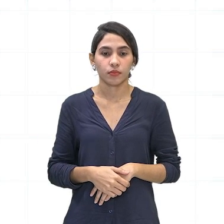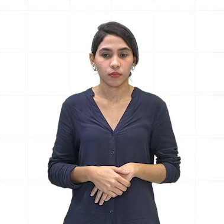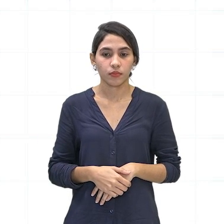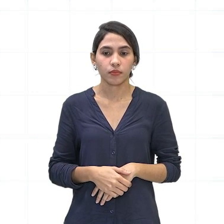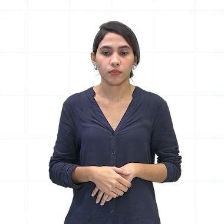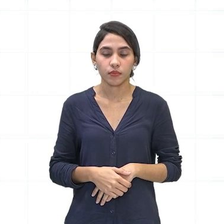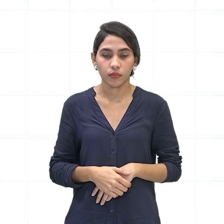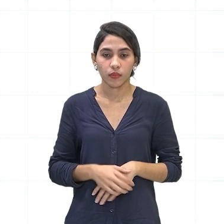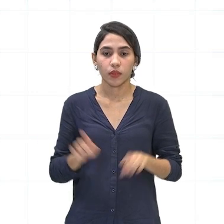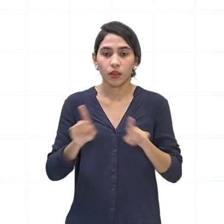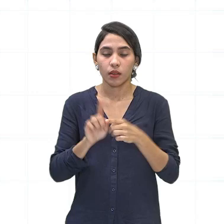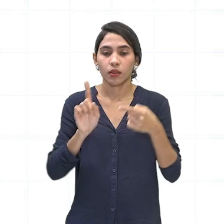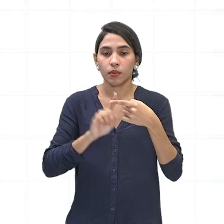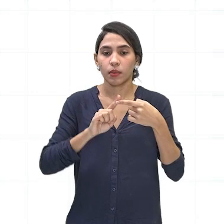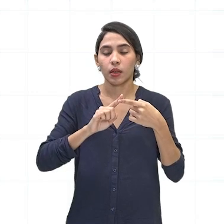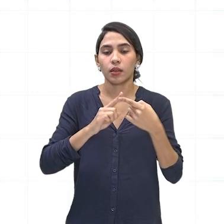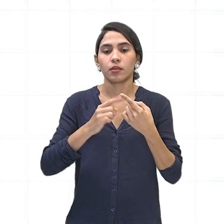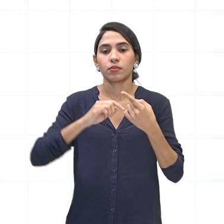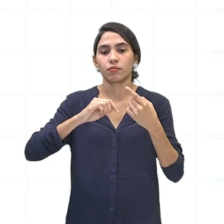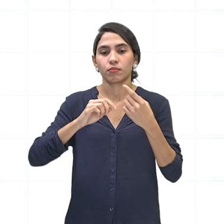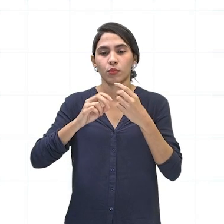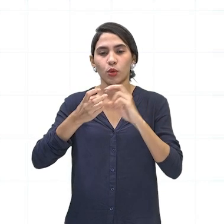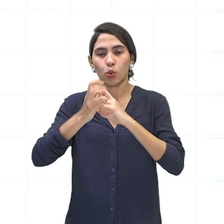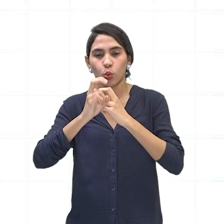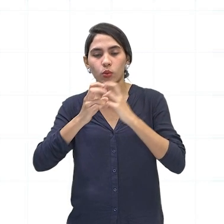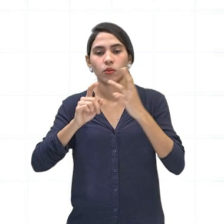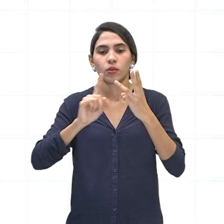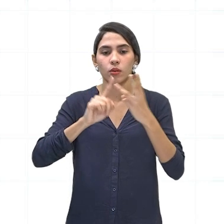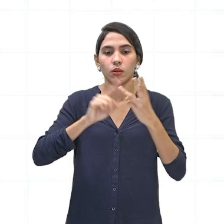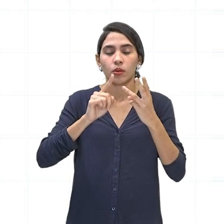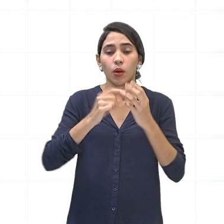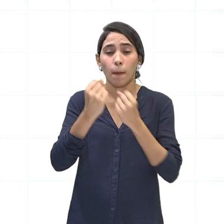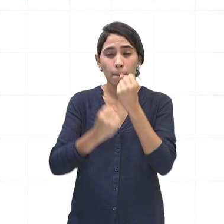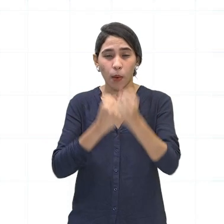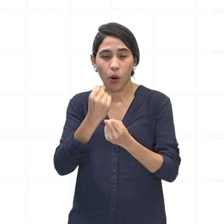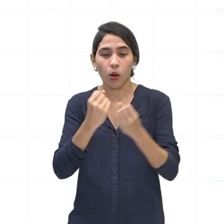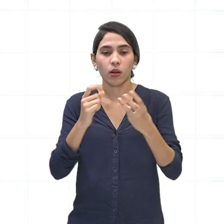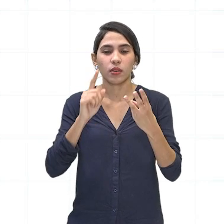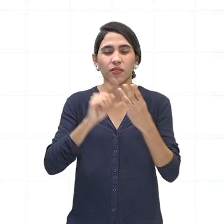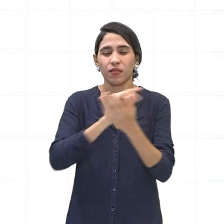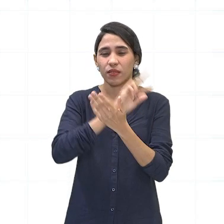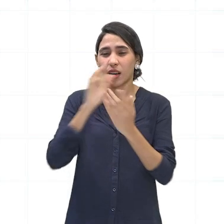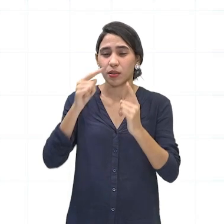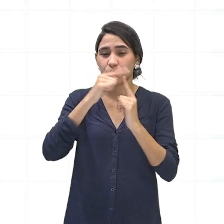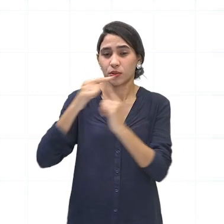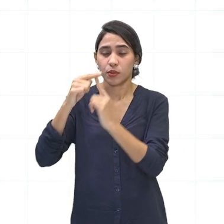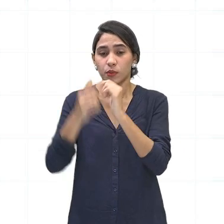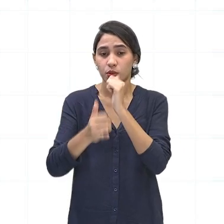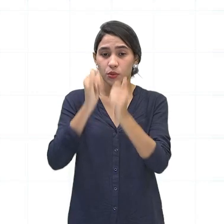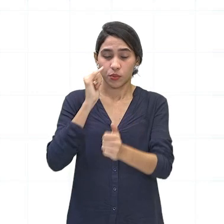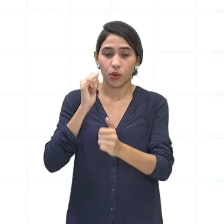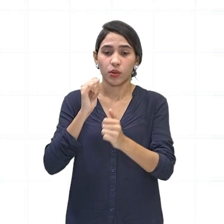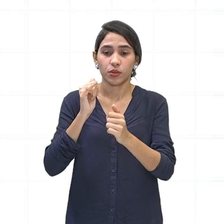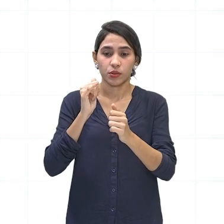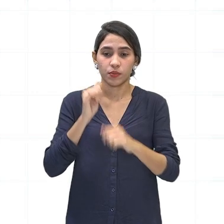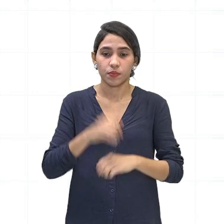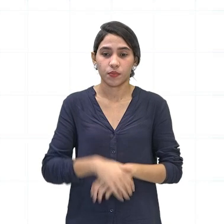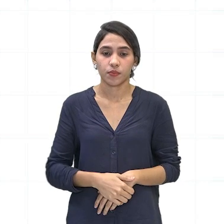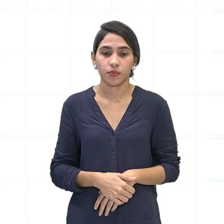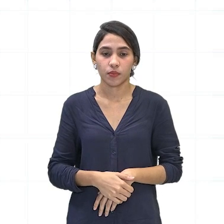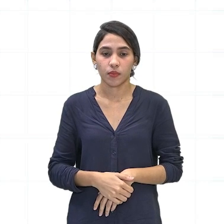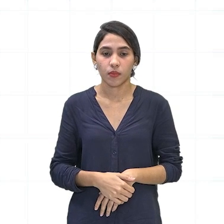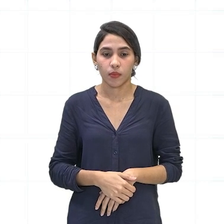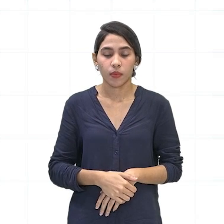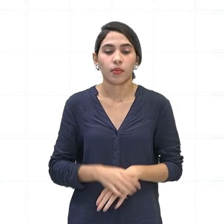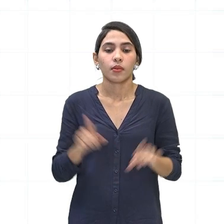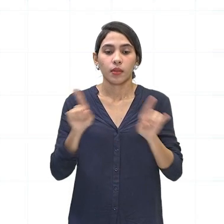o judô, o boxe, o muay thai, o aikido e todas as outras lutas, né,